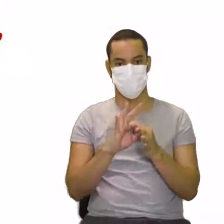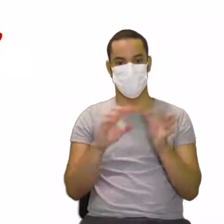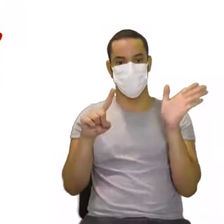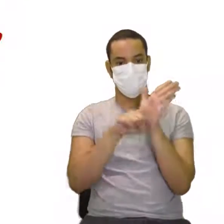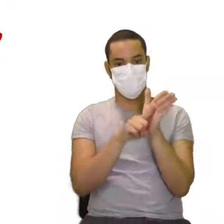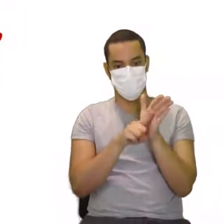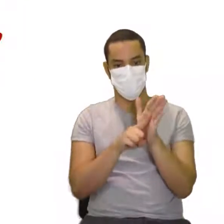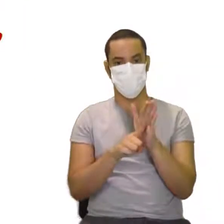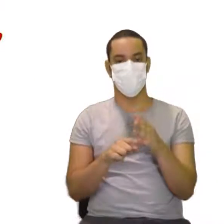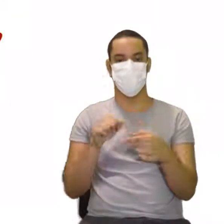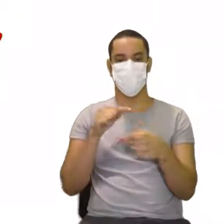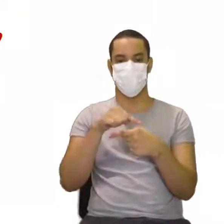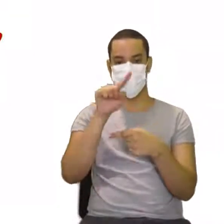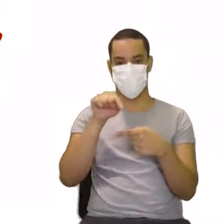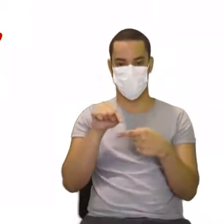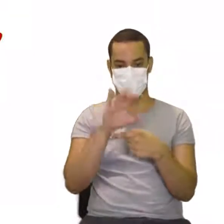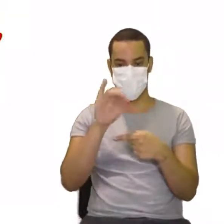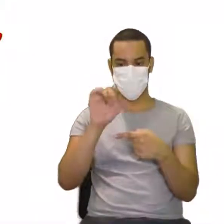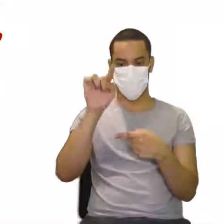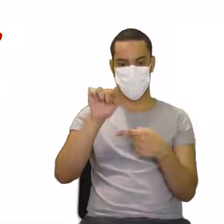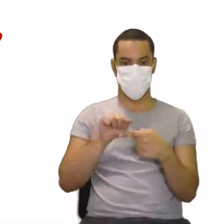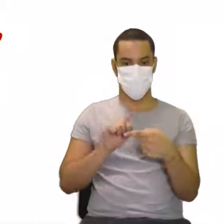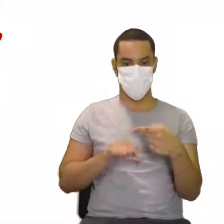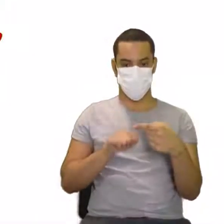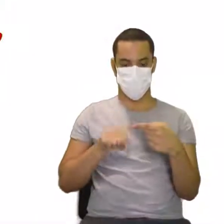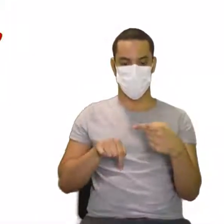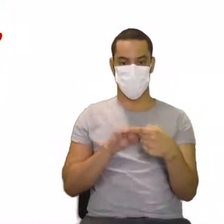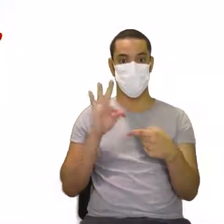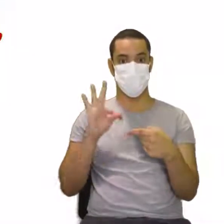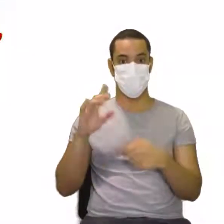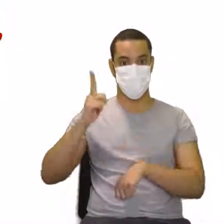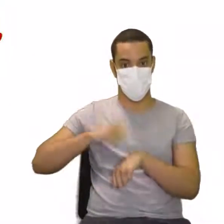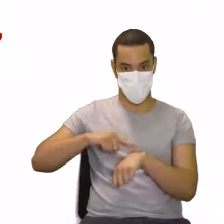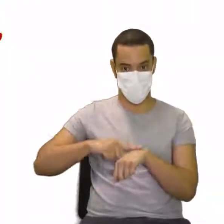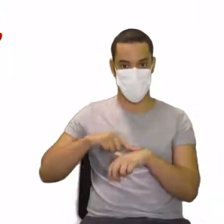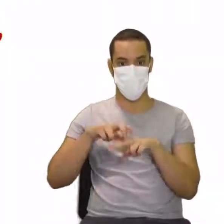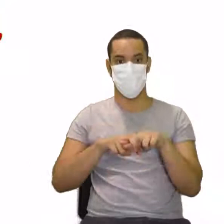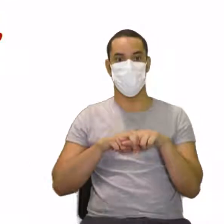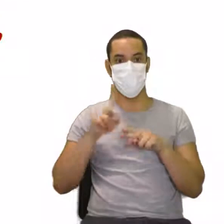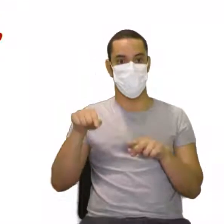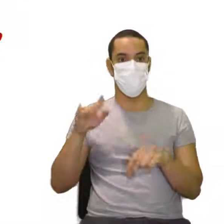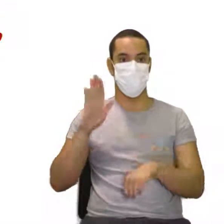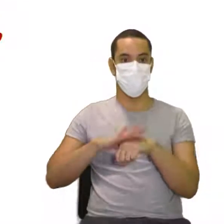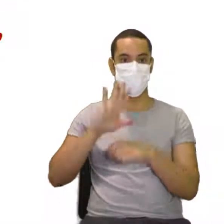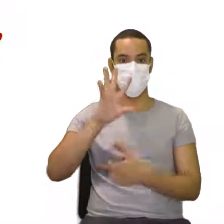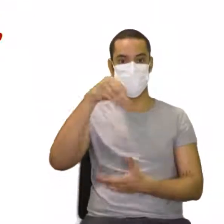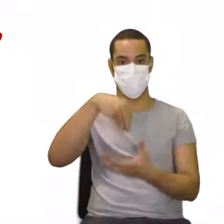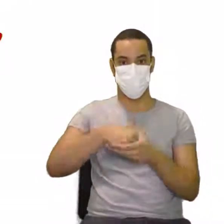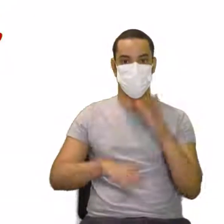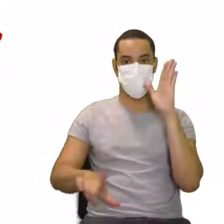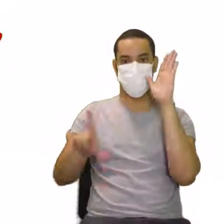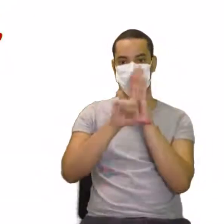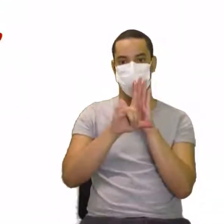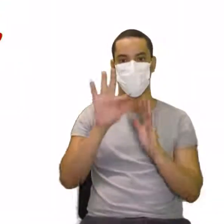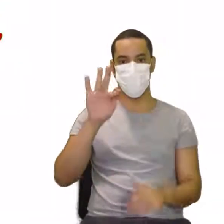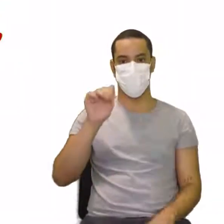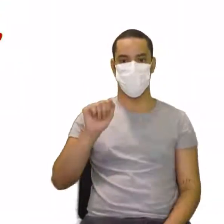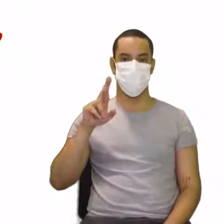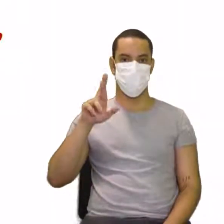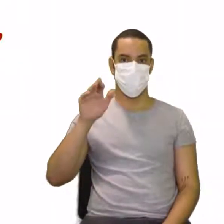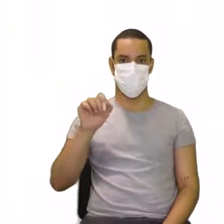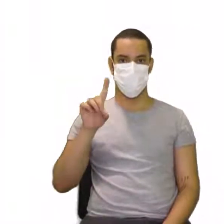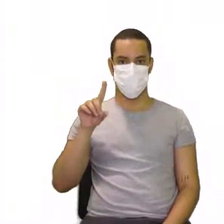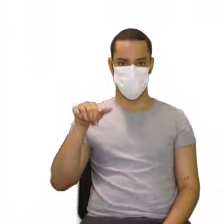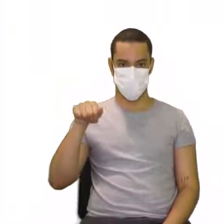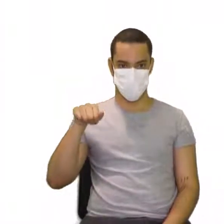questão do fluxo de campo pelo tempo, ok? É a versão mais difundida da lei de Faraday, tá bom?